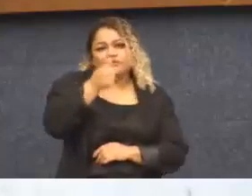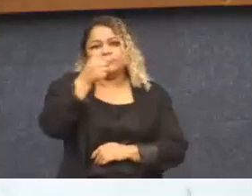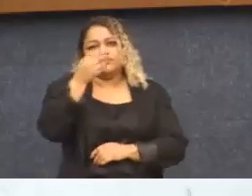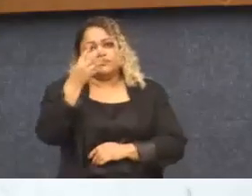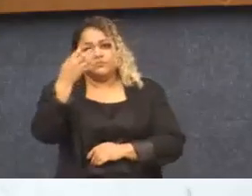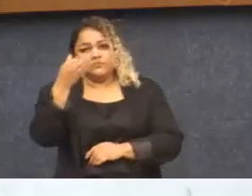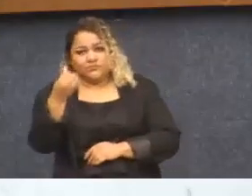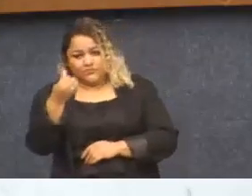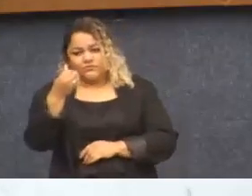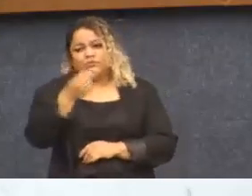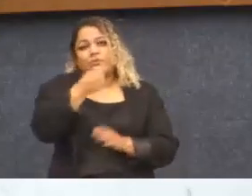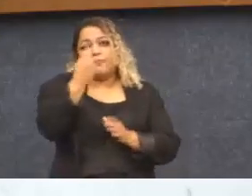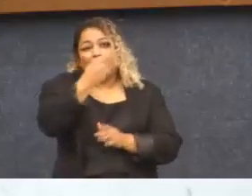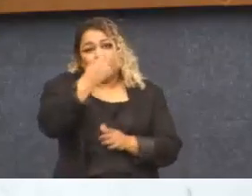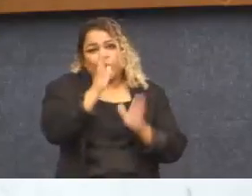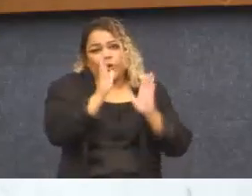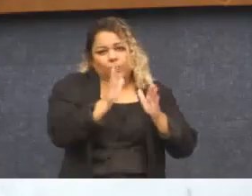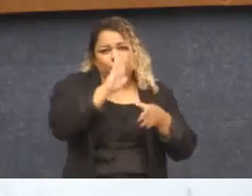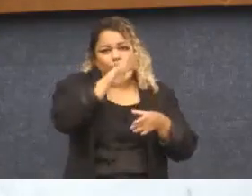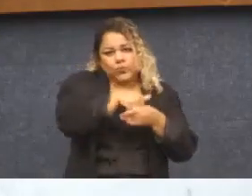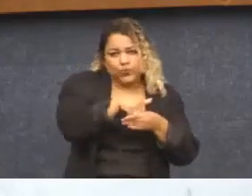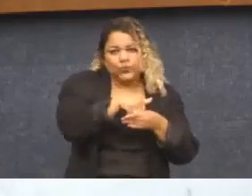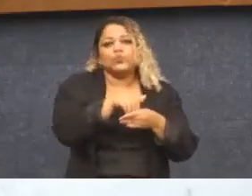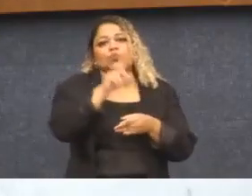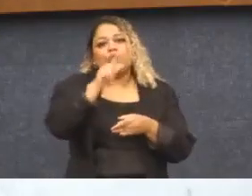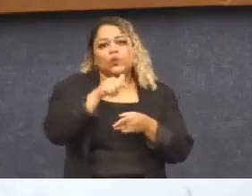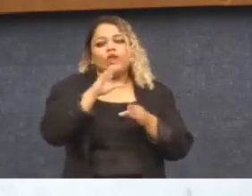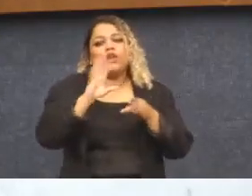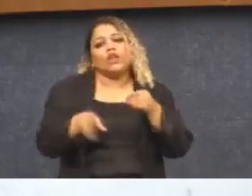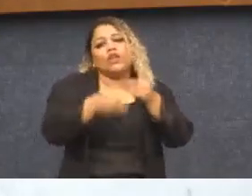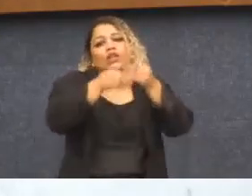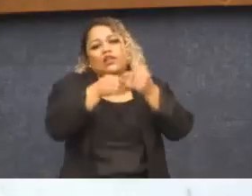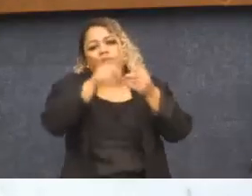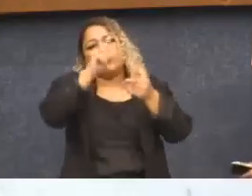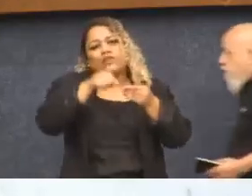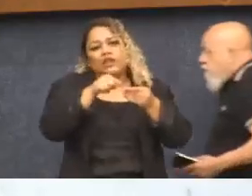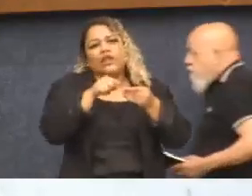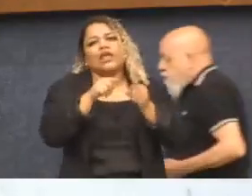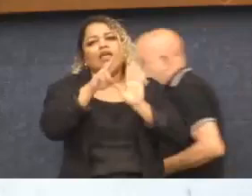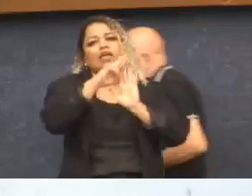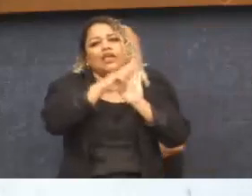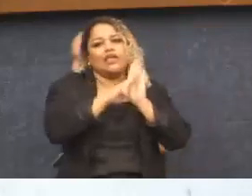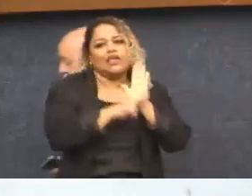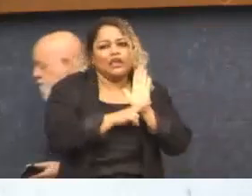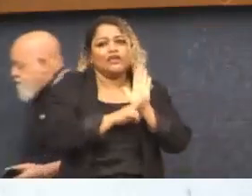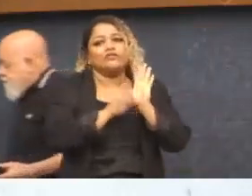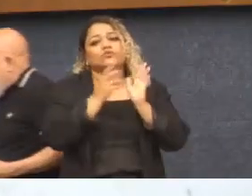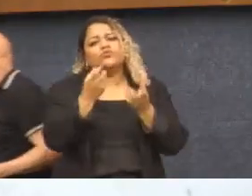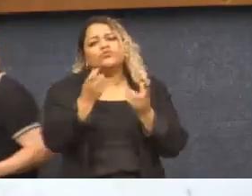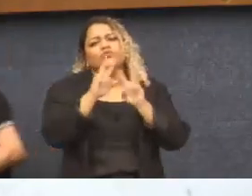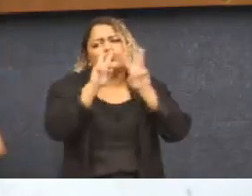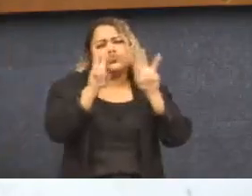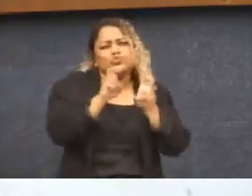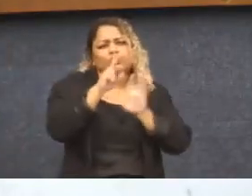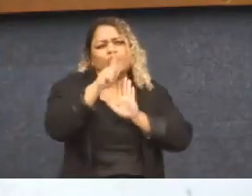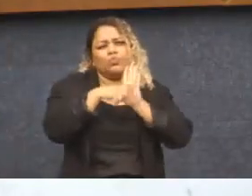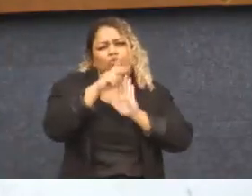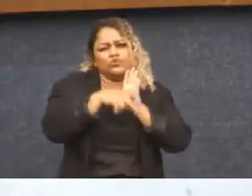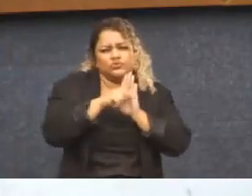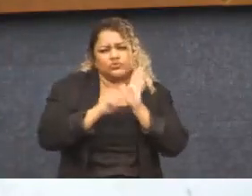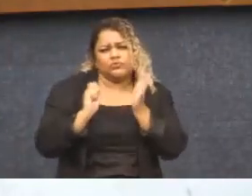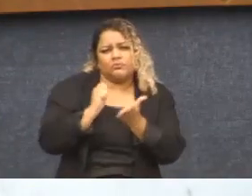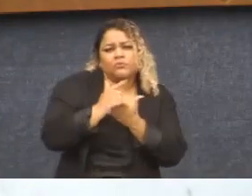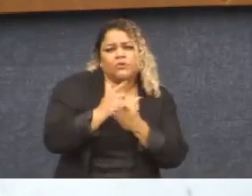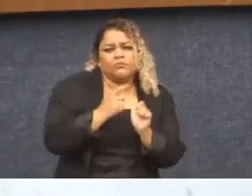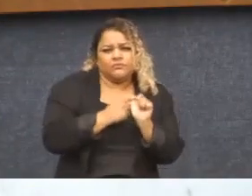turno, ementa, institui o programa de regularização de débitos relacionado ao valor da outorga fixado no, na